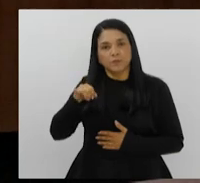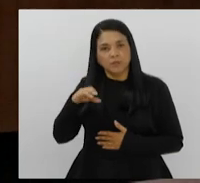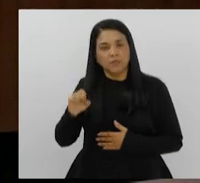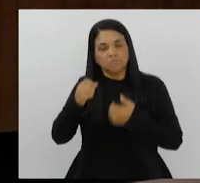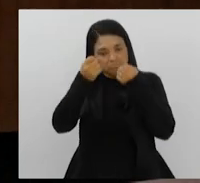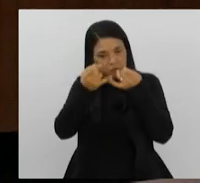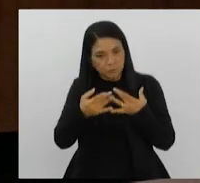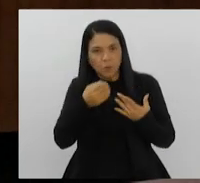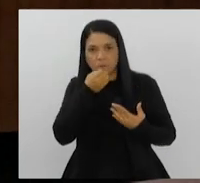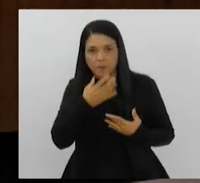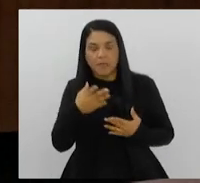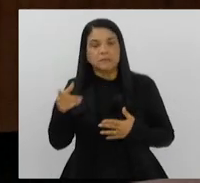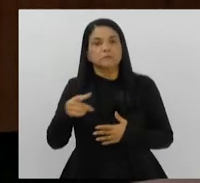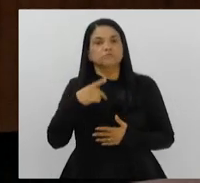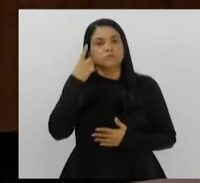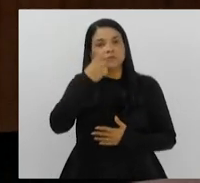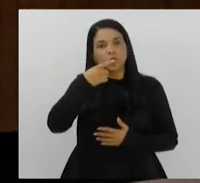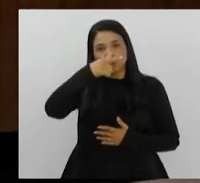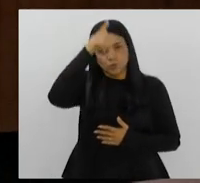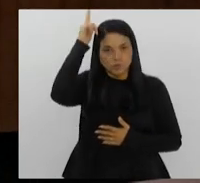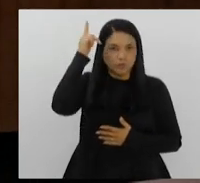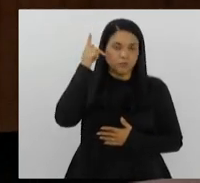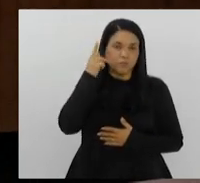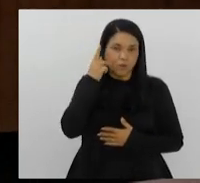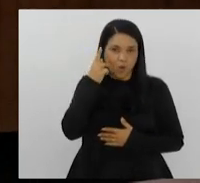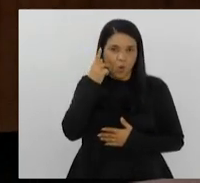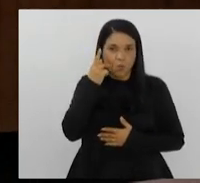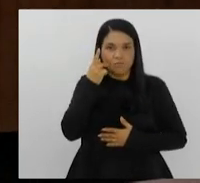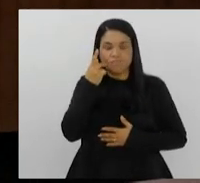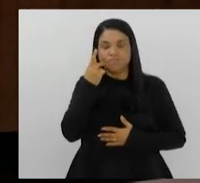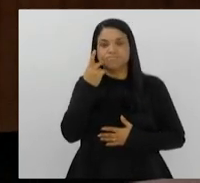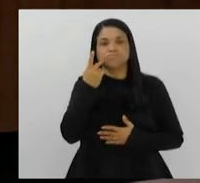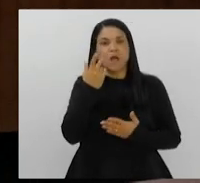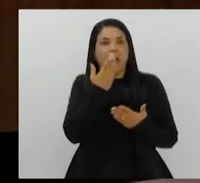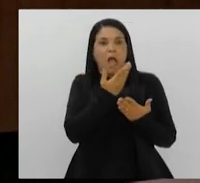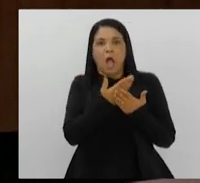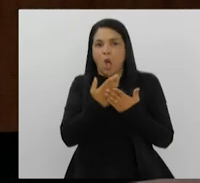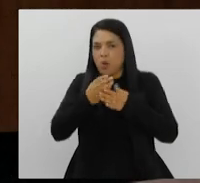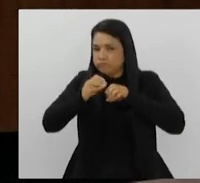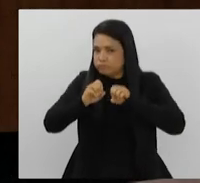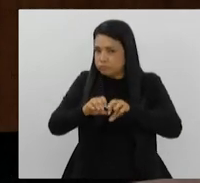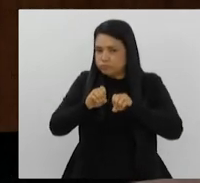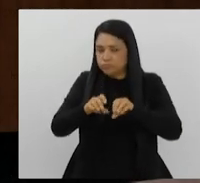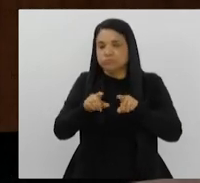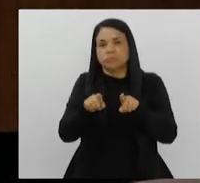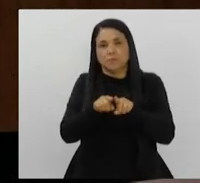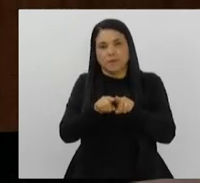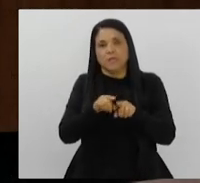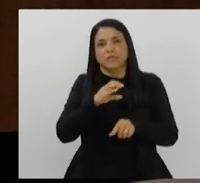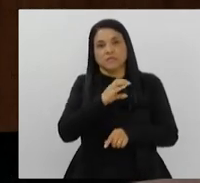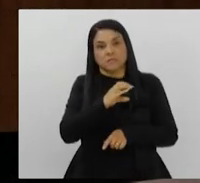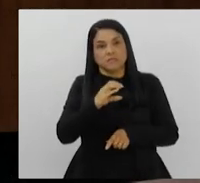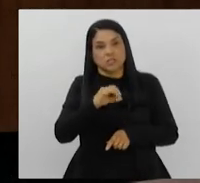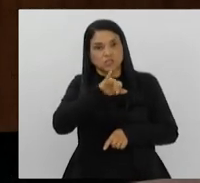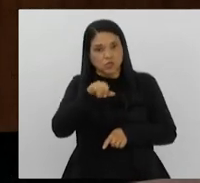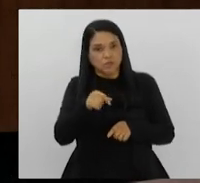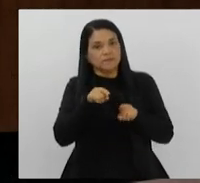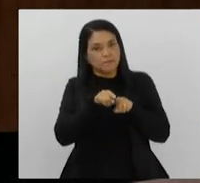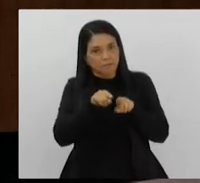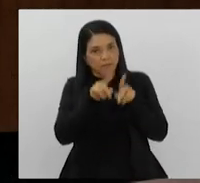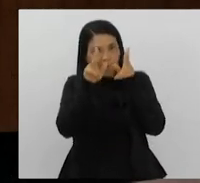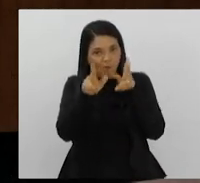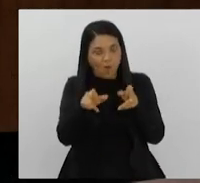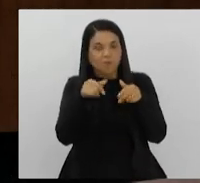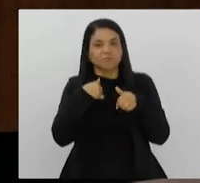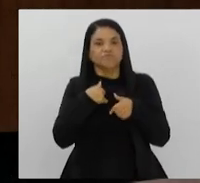Paulo deu uma aula aqui, exatamente como deu na CCJ, sob o ponto de vista cronológico, refutando esse argumento